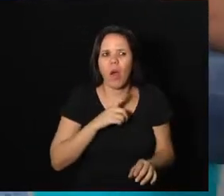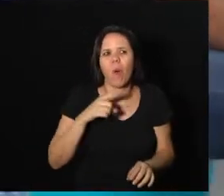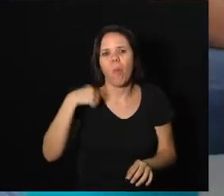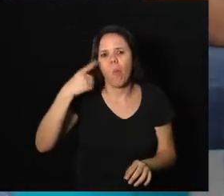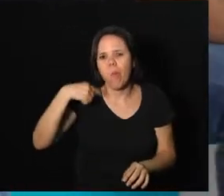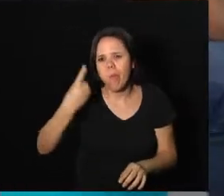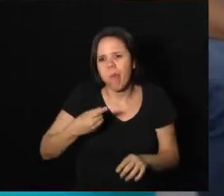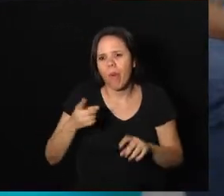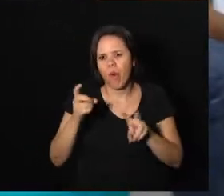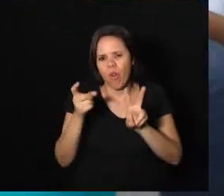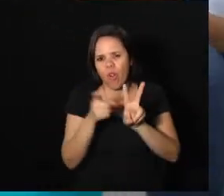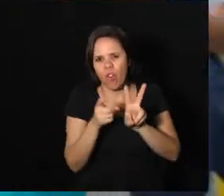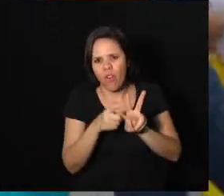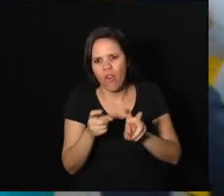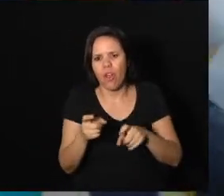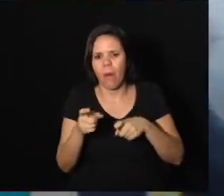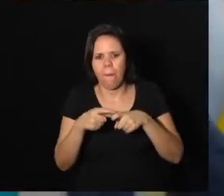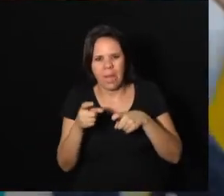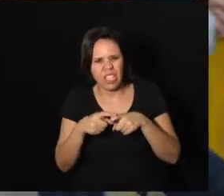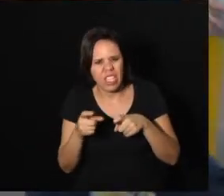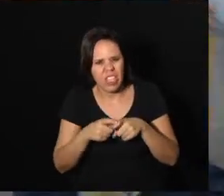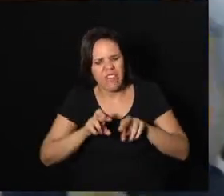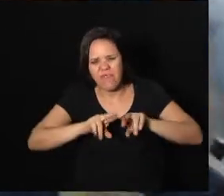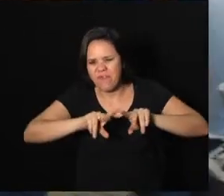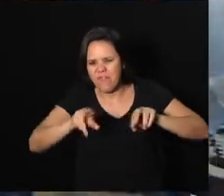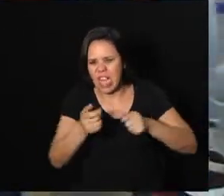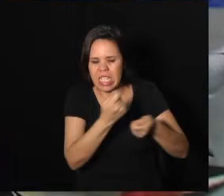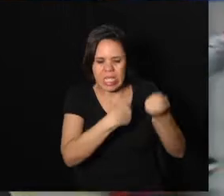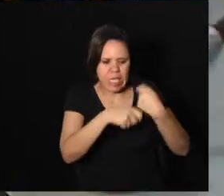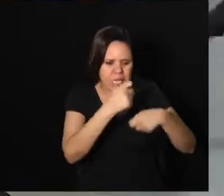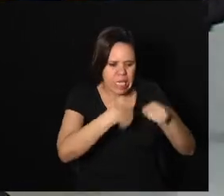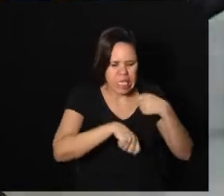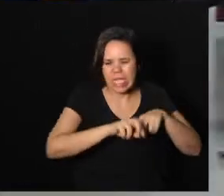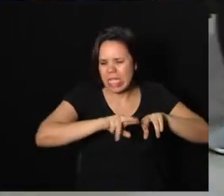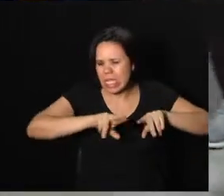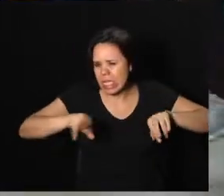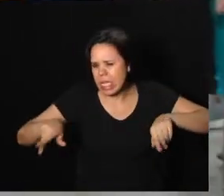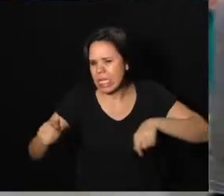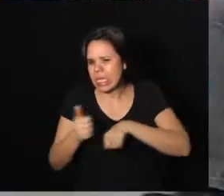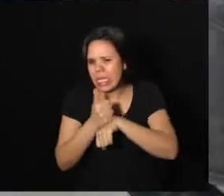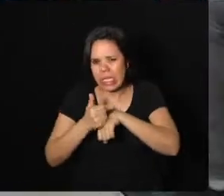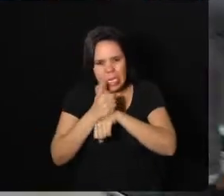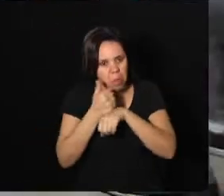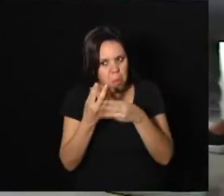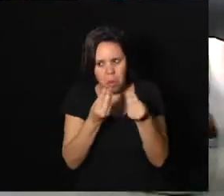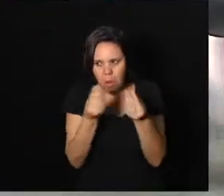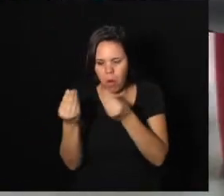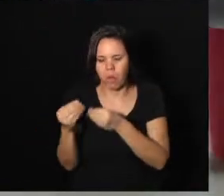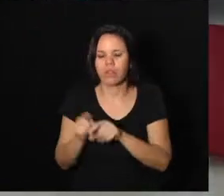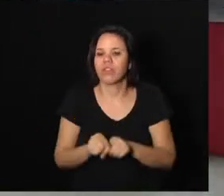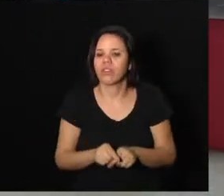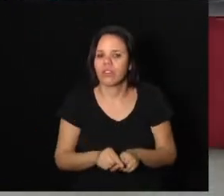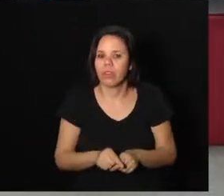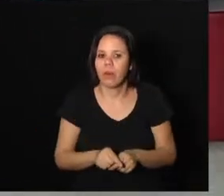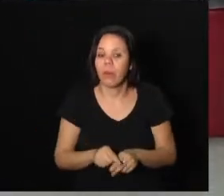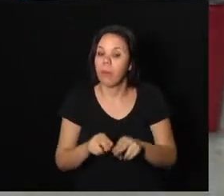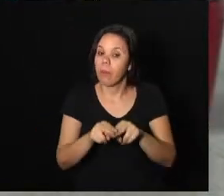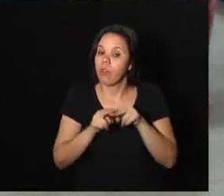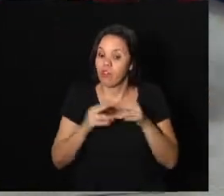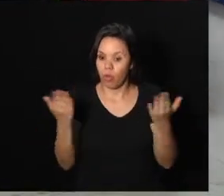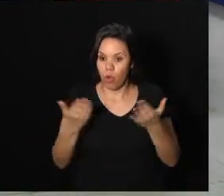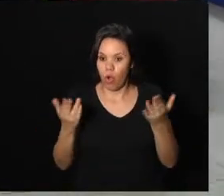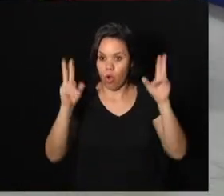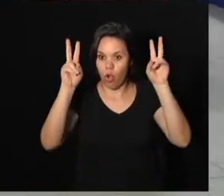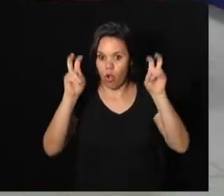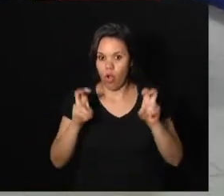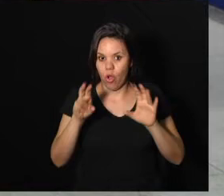medicina, agronomia, economia, administração. O leque é variado e imenso. Por isso, o Sala de Aula de